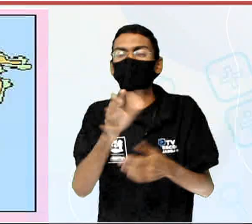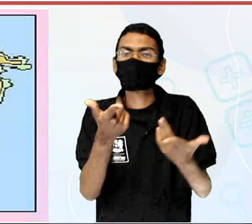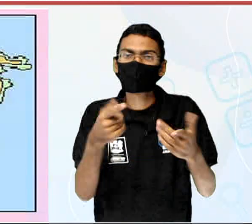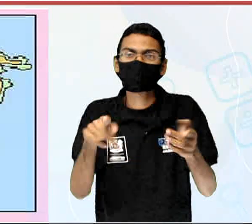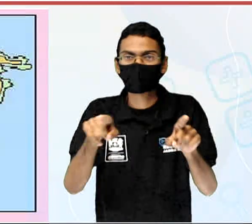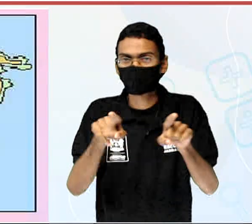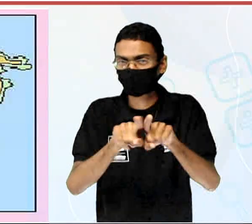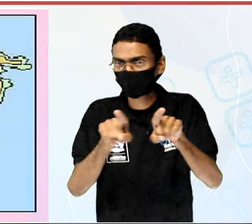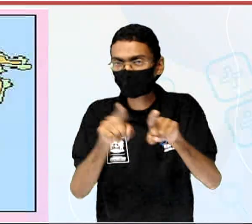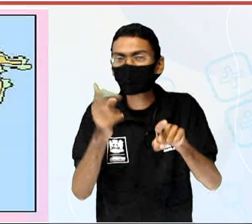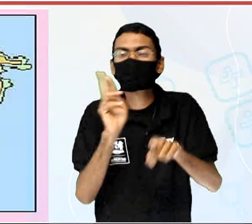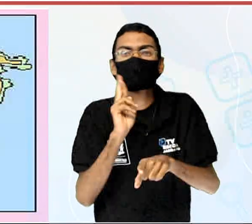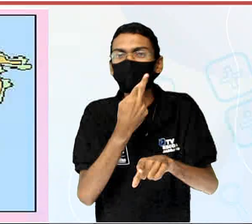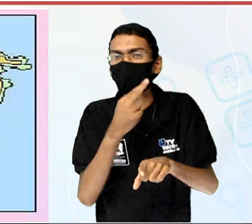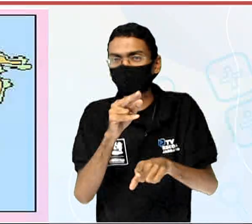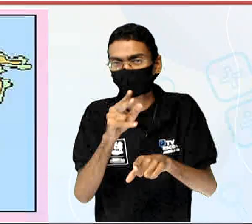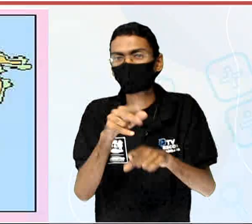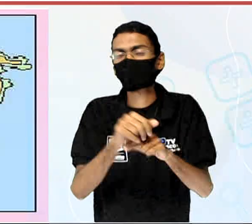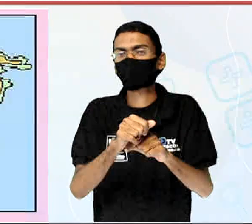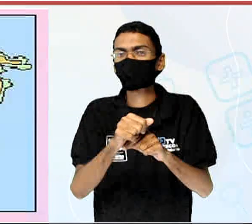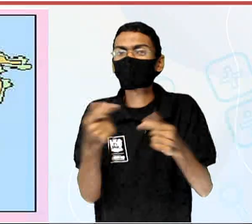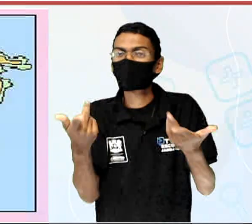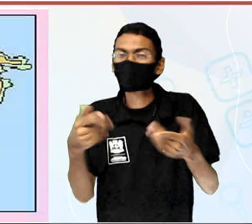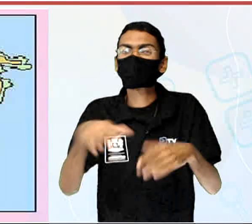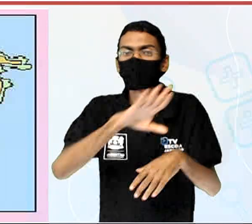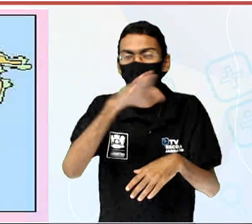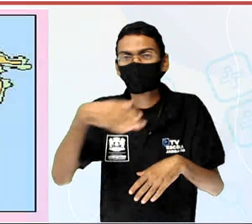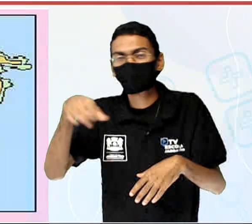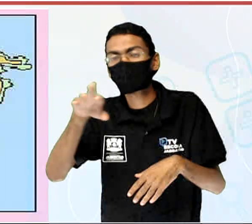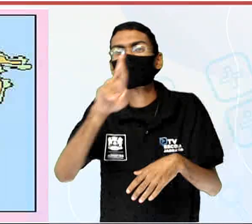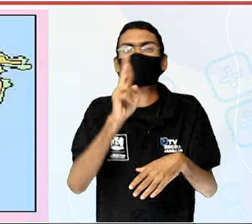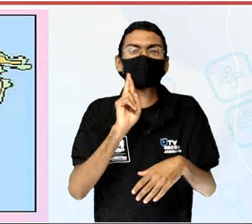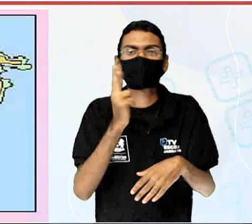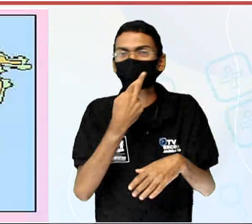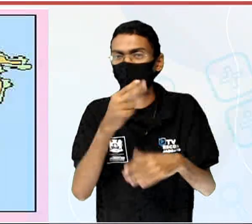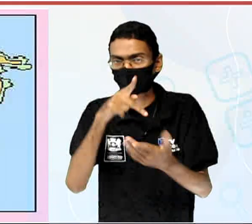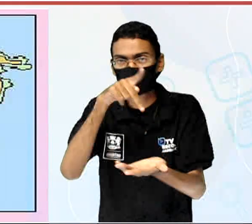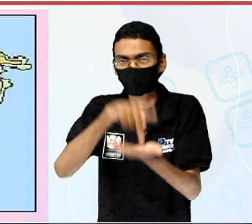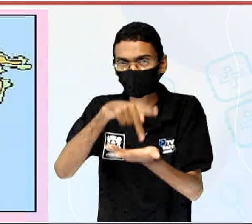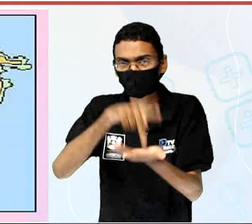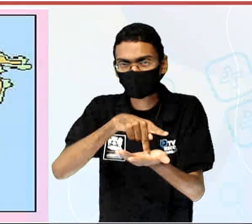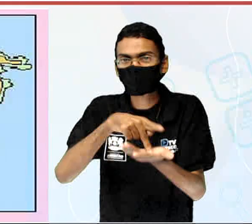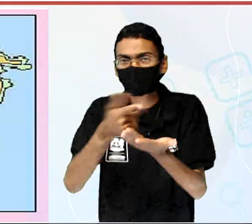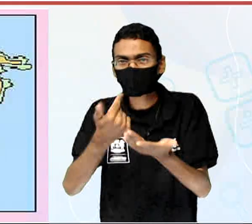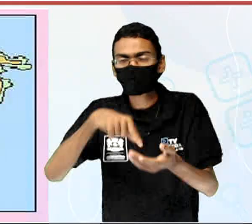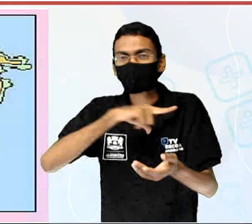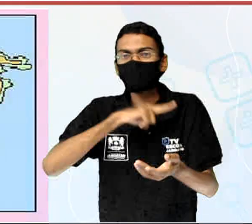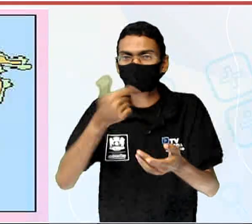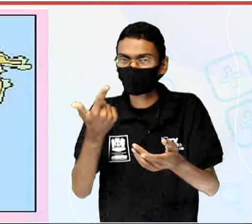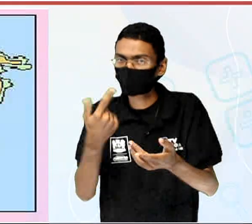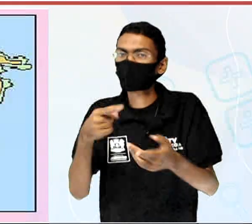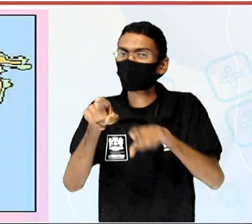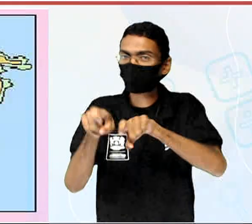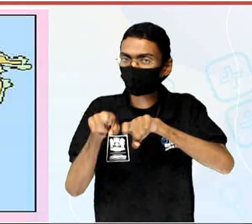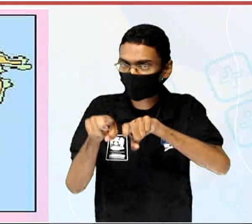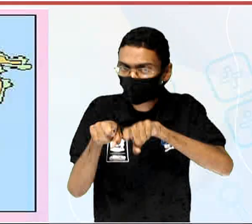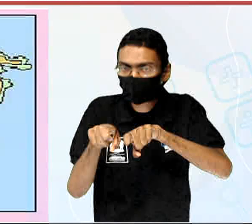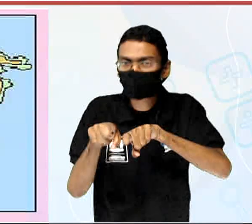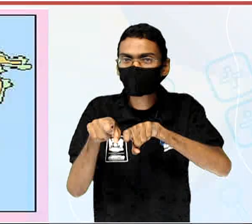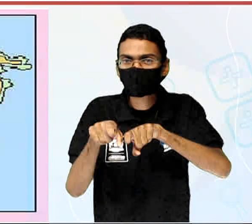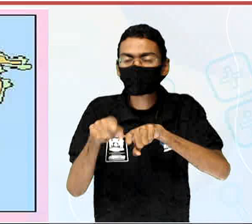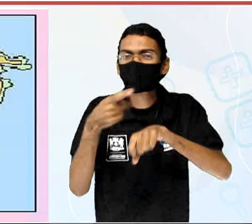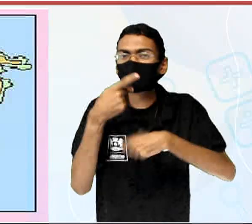território no continente europeu. Então, a gente destaca isso aí para vocês que é bastante importante. Então, na sua porção asiática, a